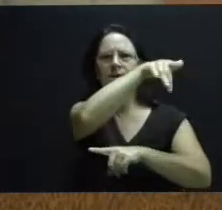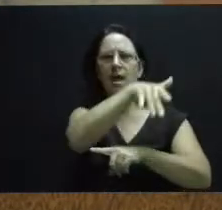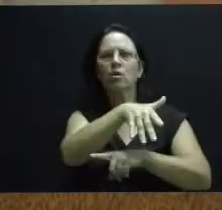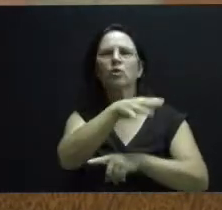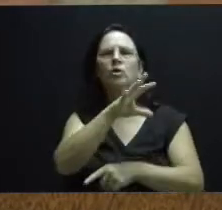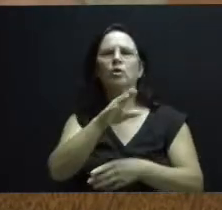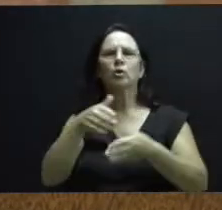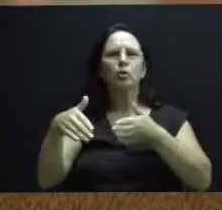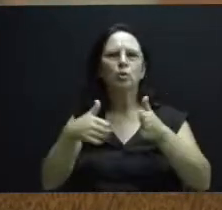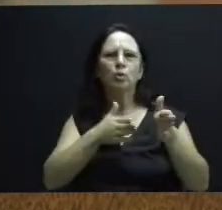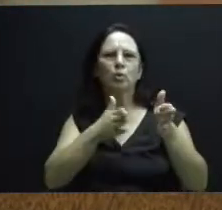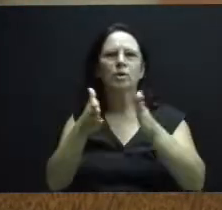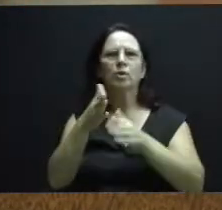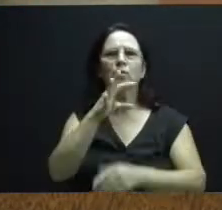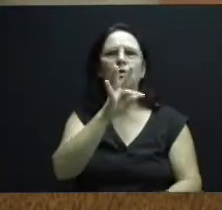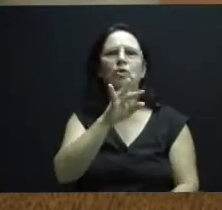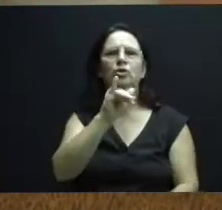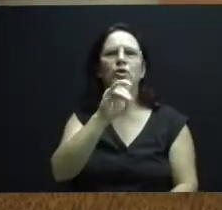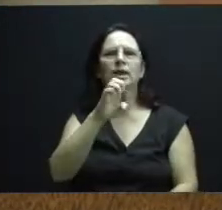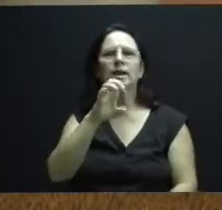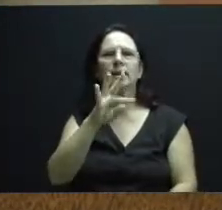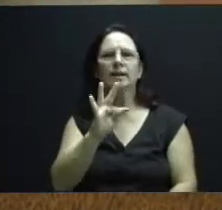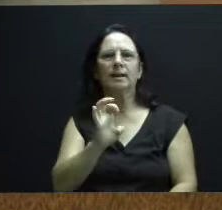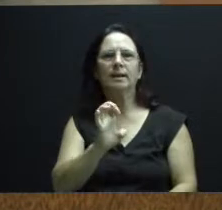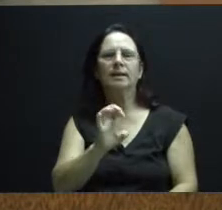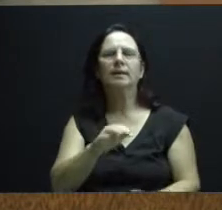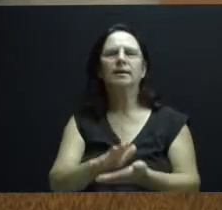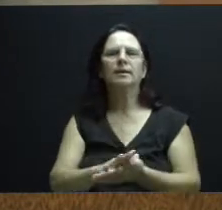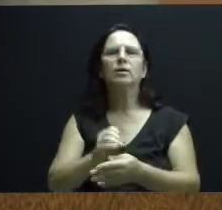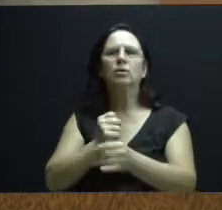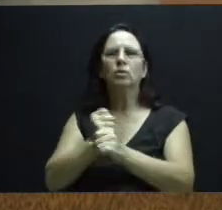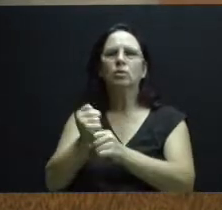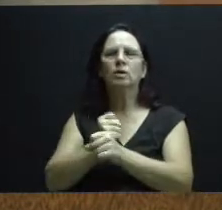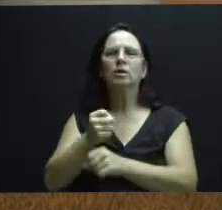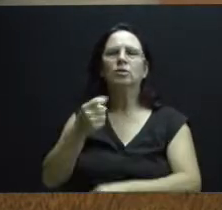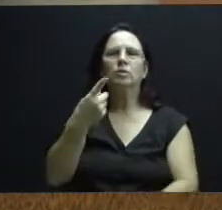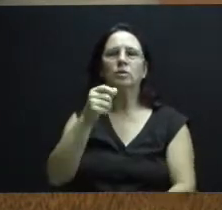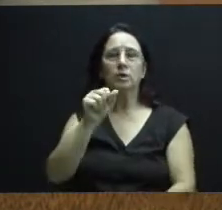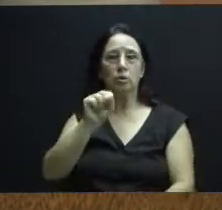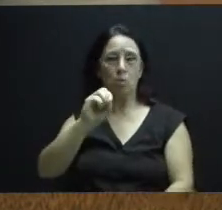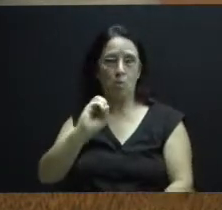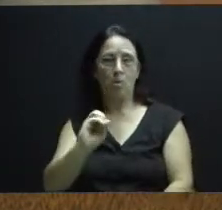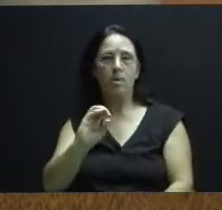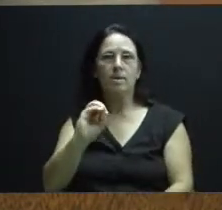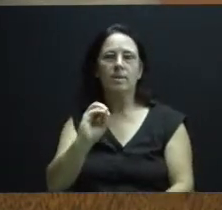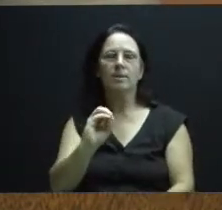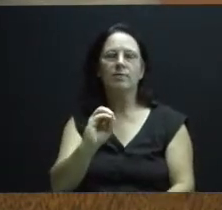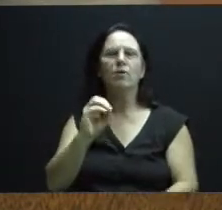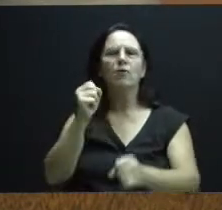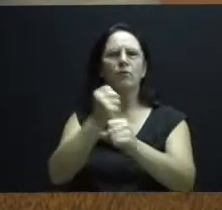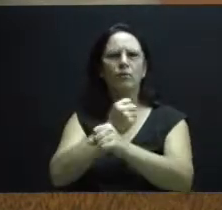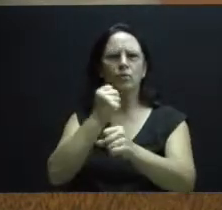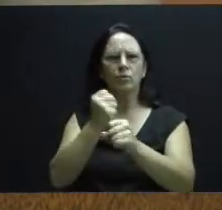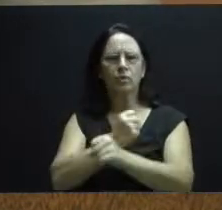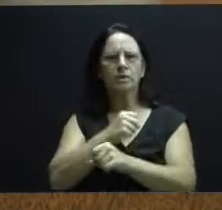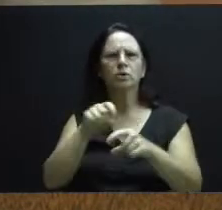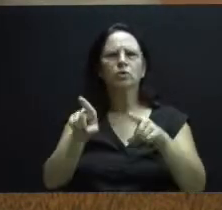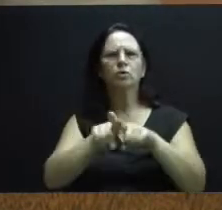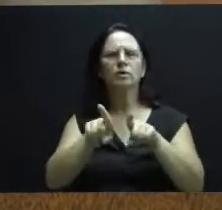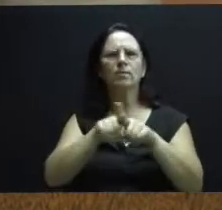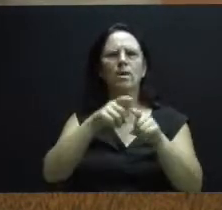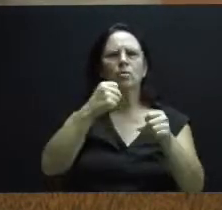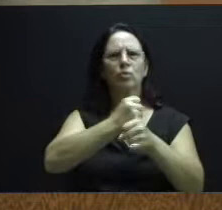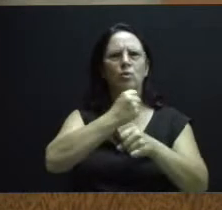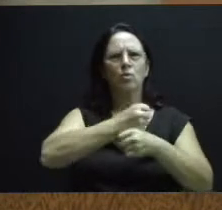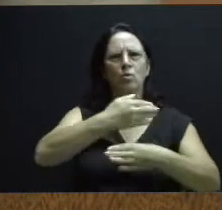no início dos anos 1980 ou nos anos 80 foi construído uma barragem que